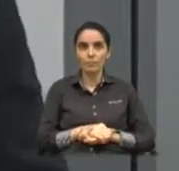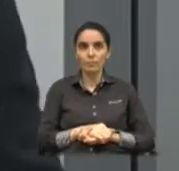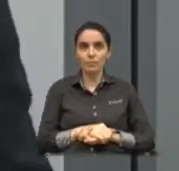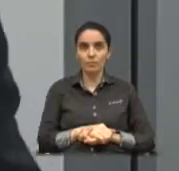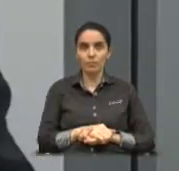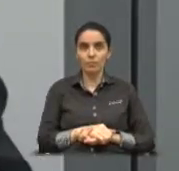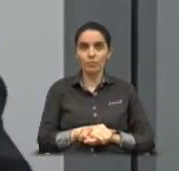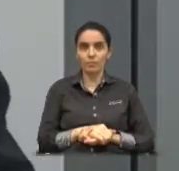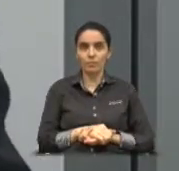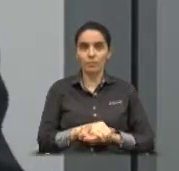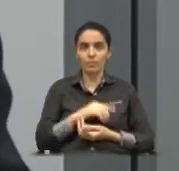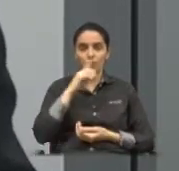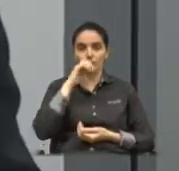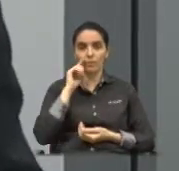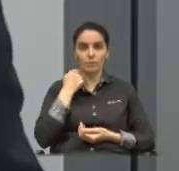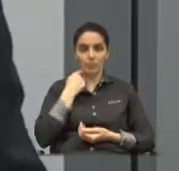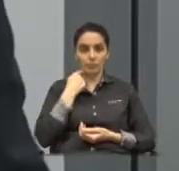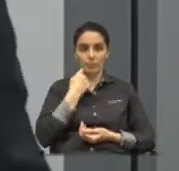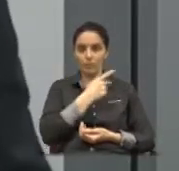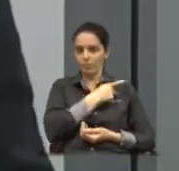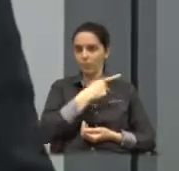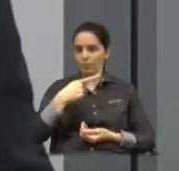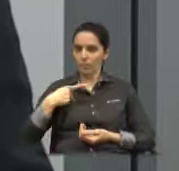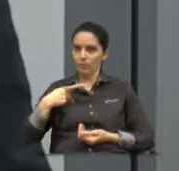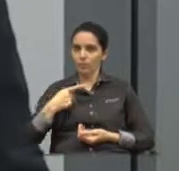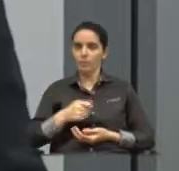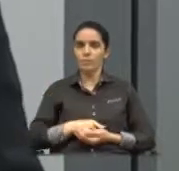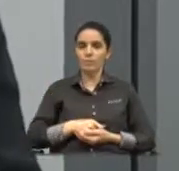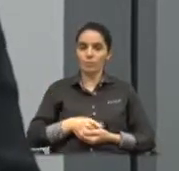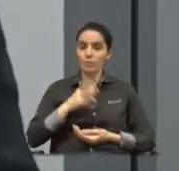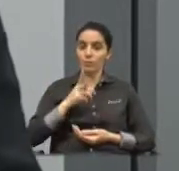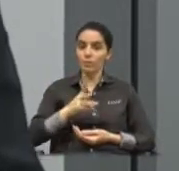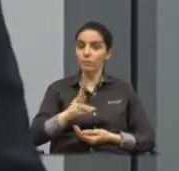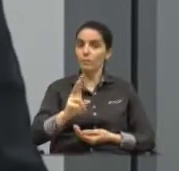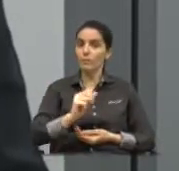A condição, pastor Nilton, eu acho que sempre quando tiver um profissional